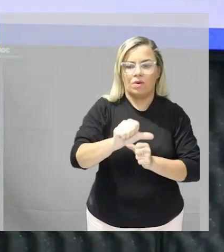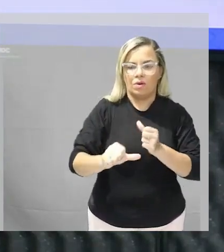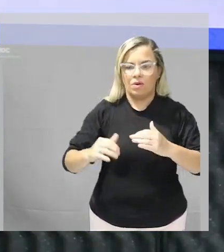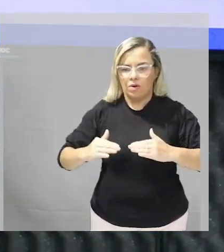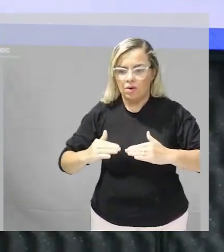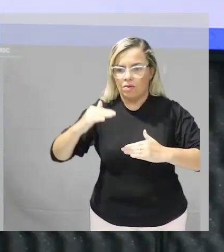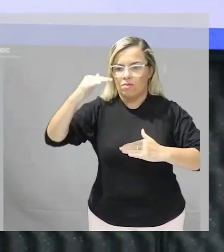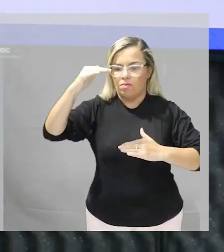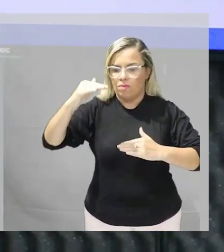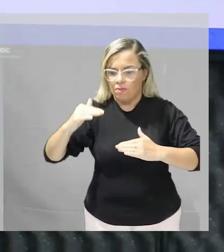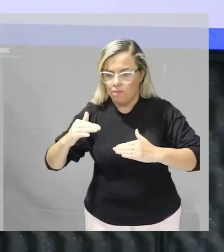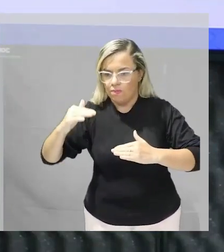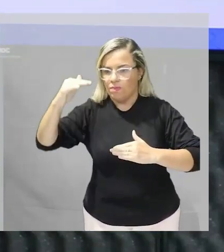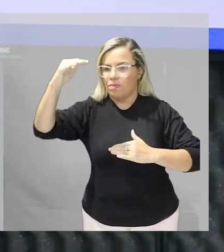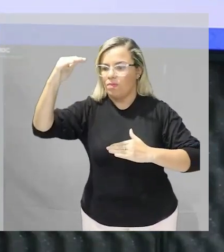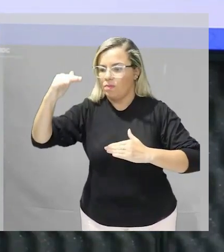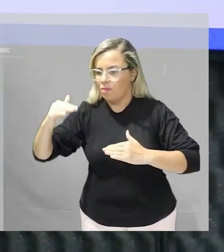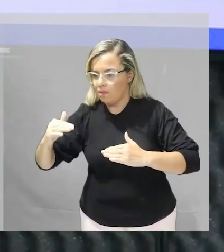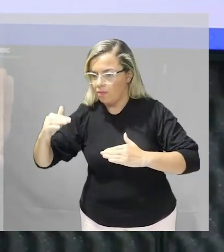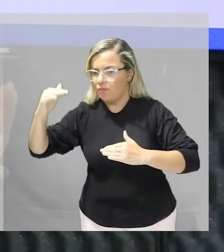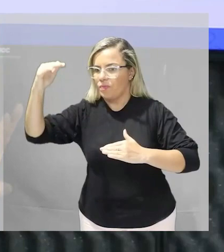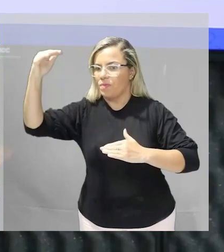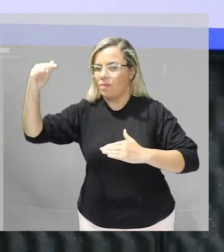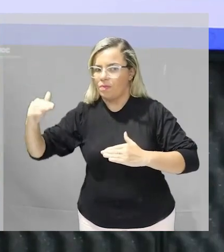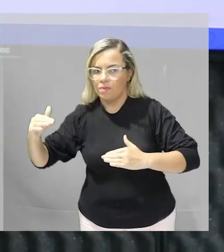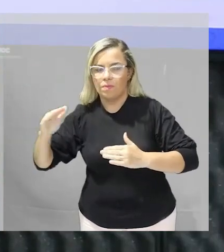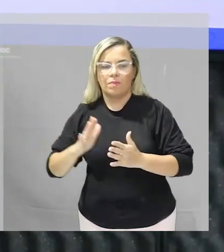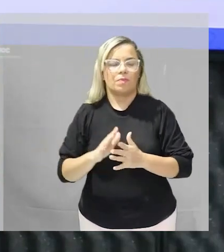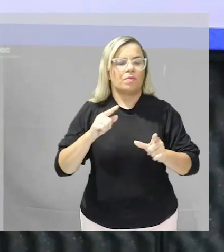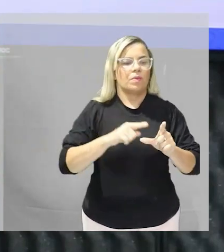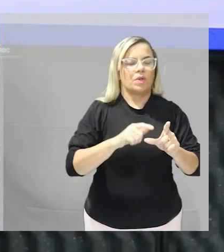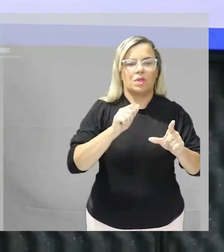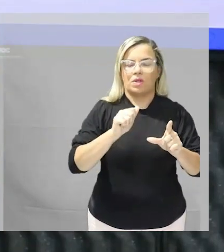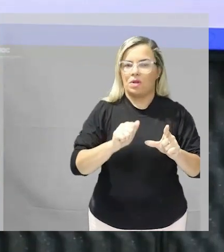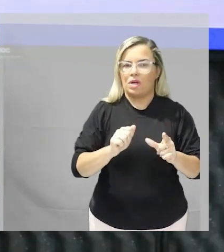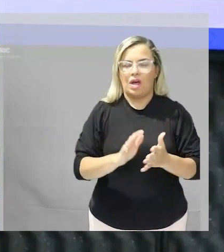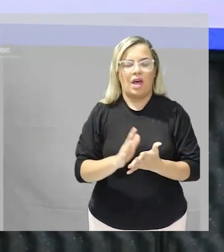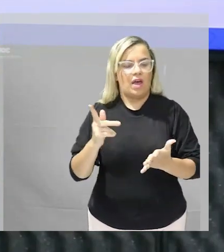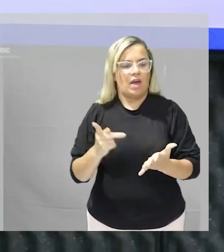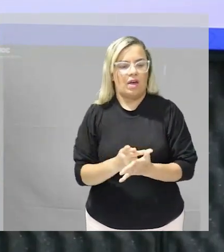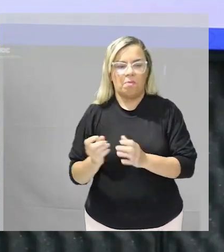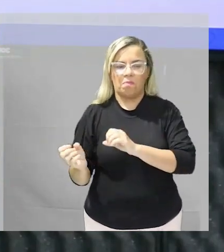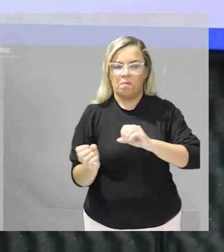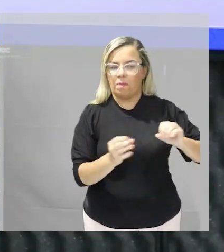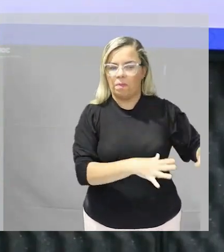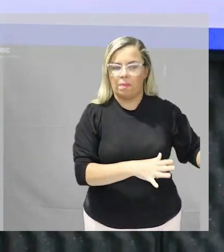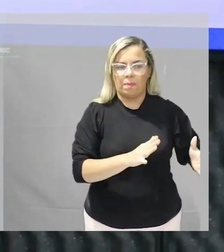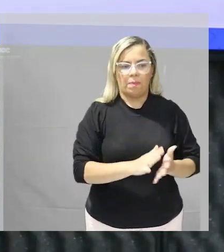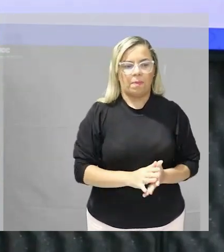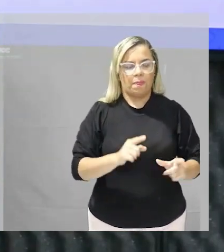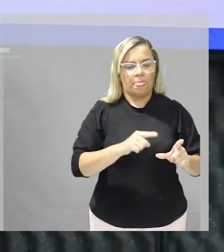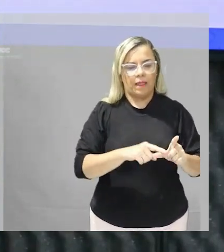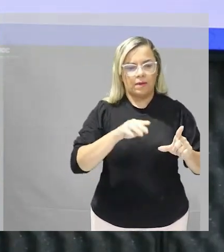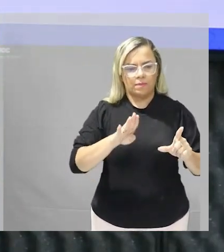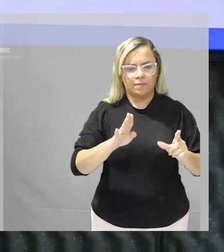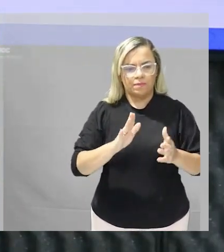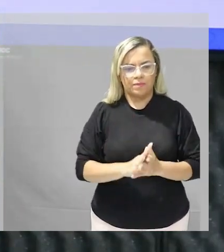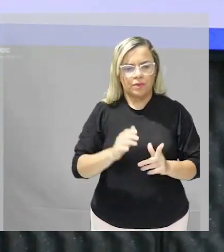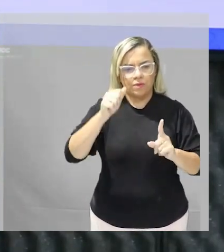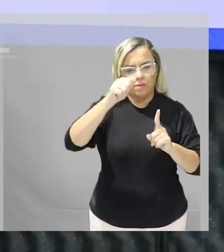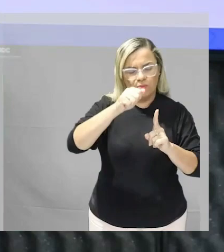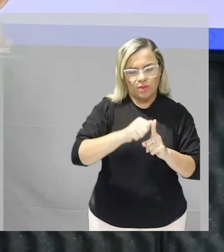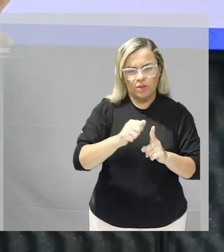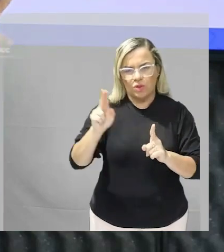cresceu quanto diminuiu Então essa letra A tá fora para nós letra b o mês de maior consumo foi junho de